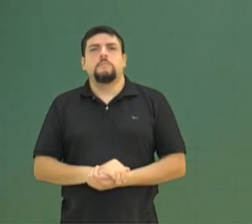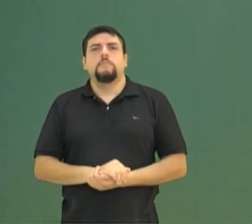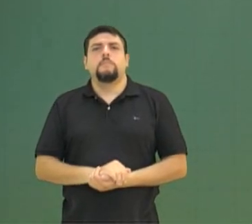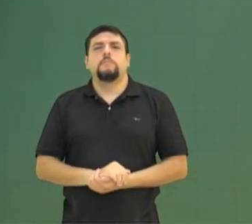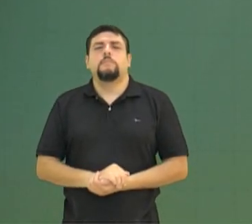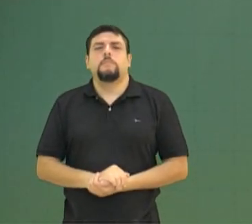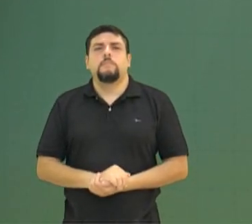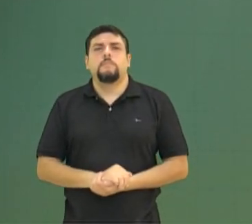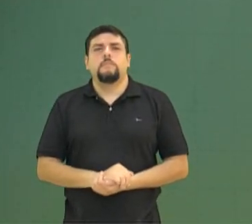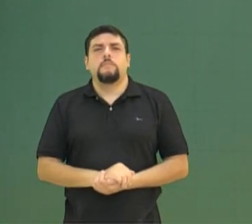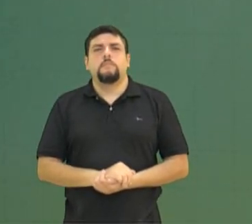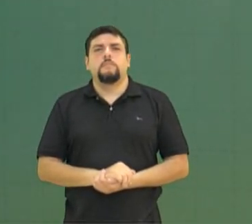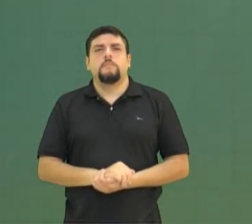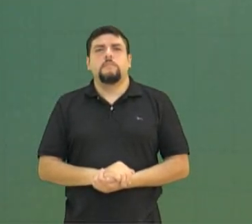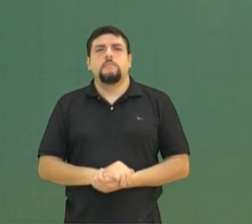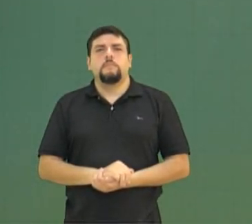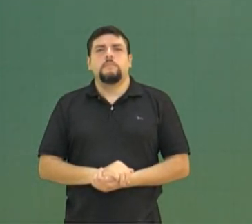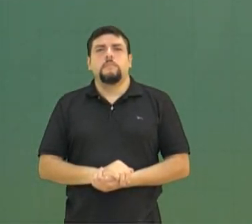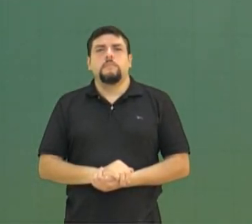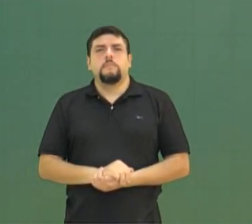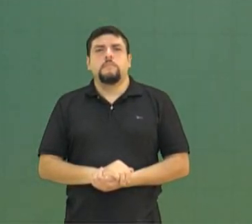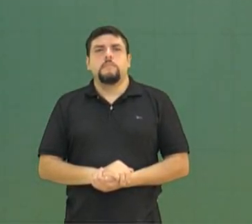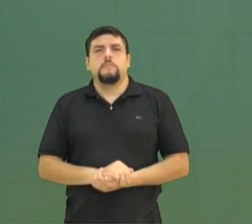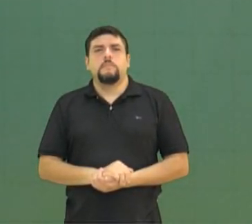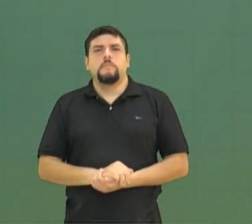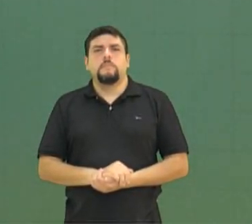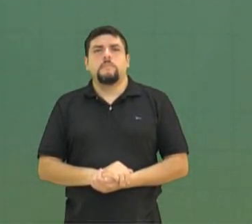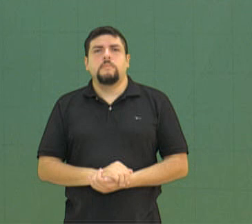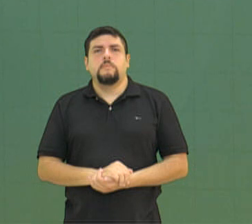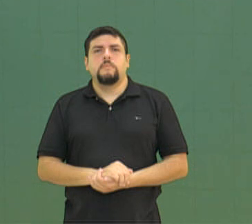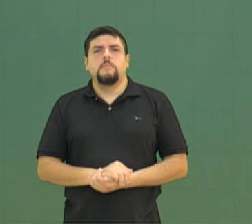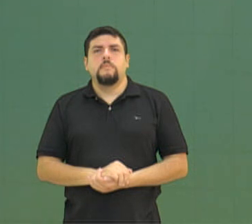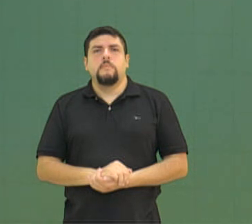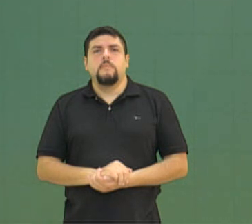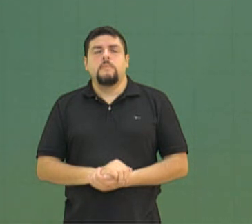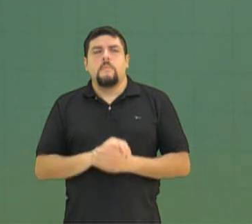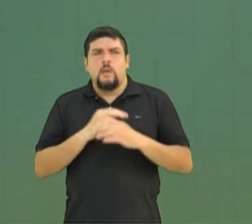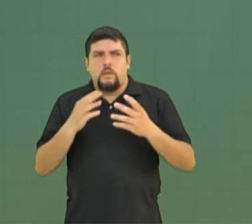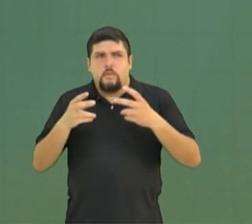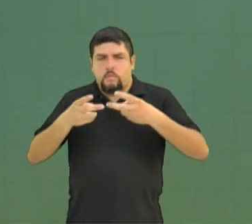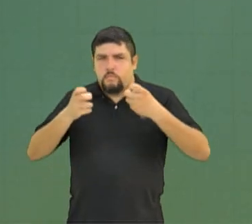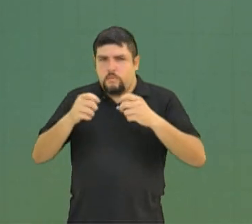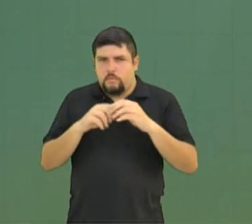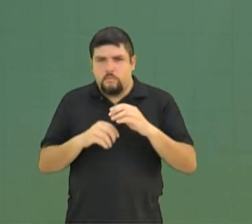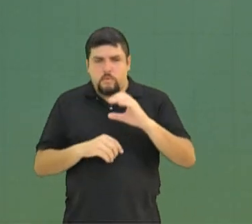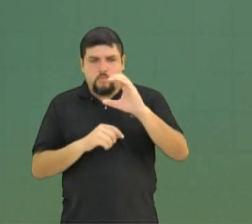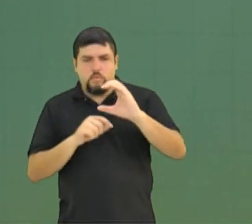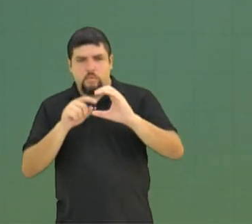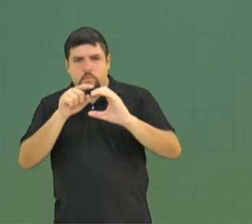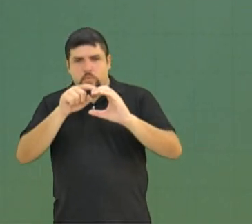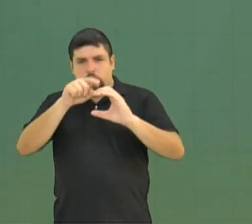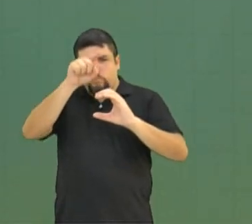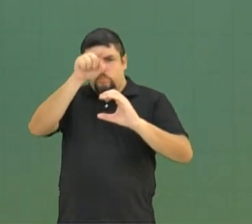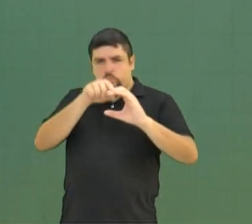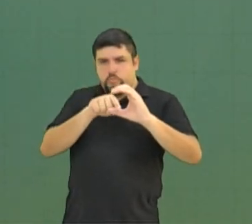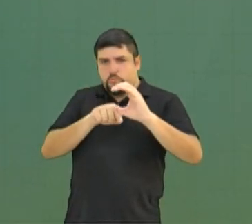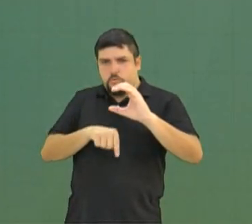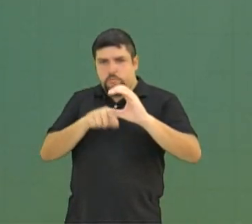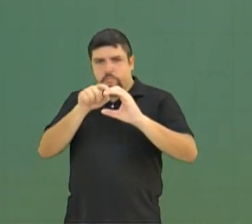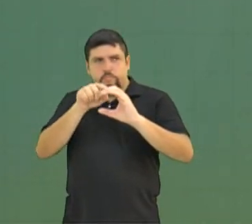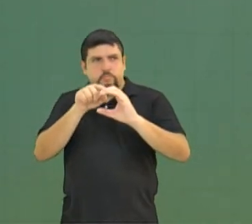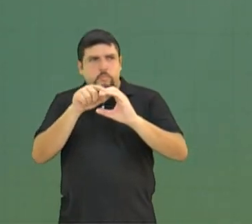um etil, pro lado de cá, né? Então, olha só, esse carbono aqui, galera,